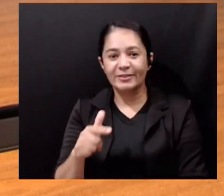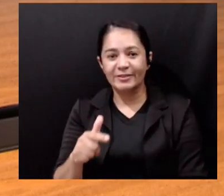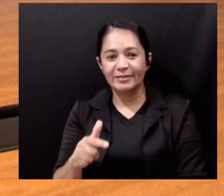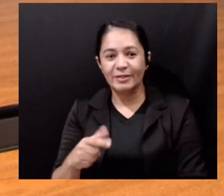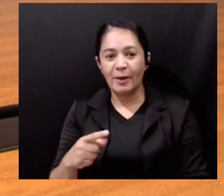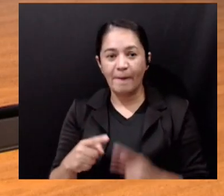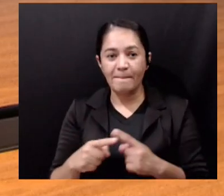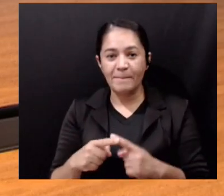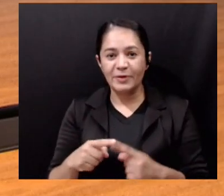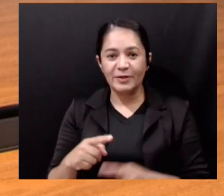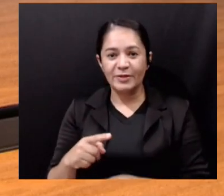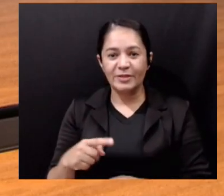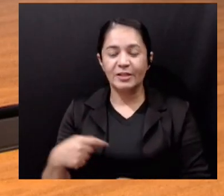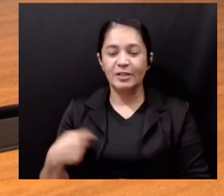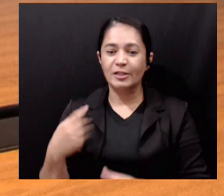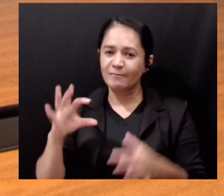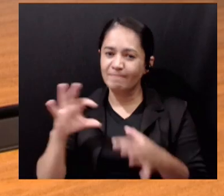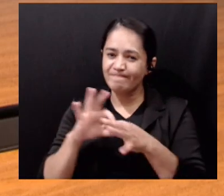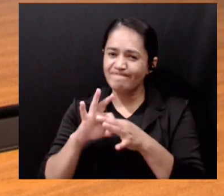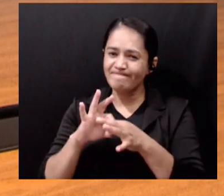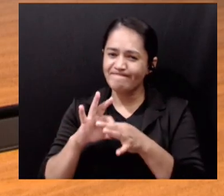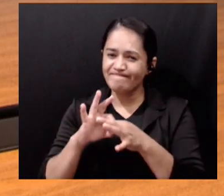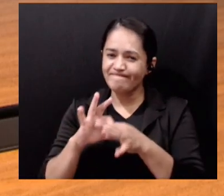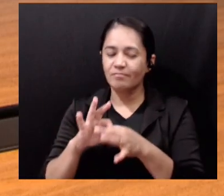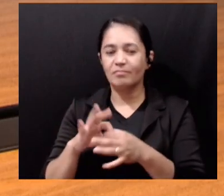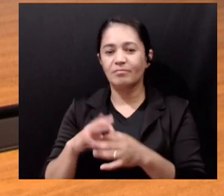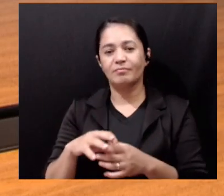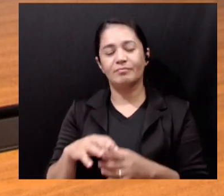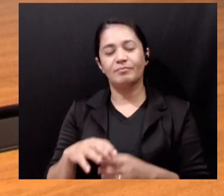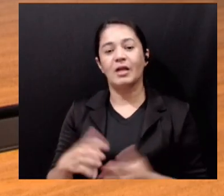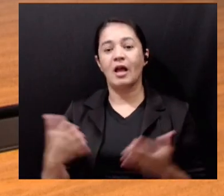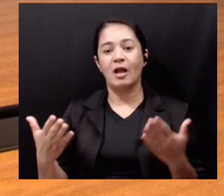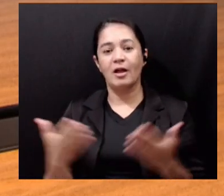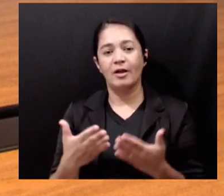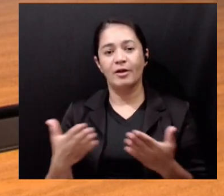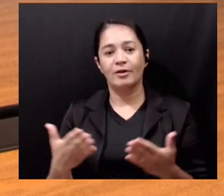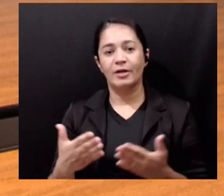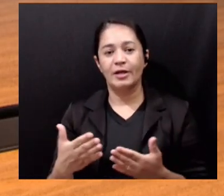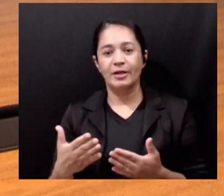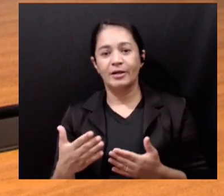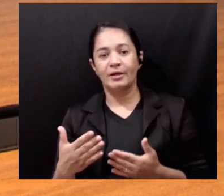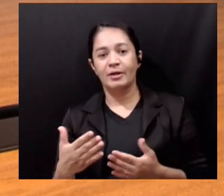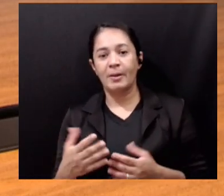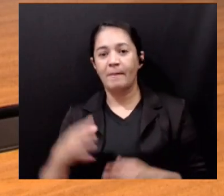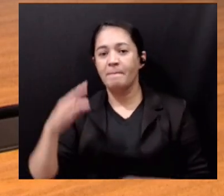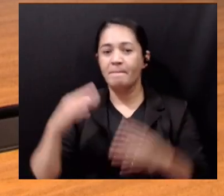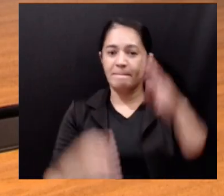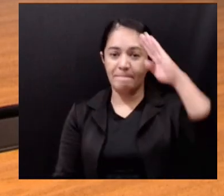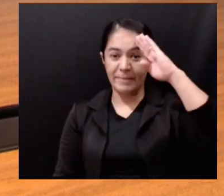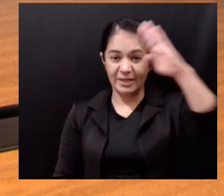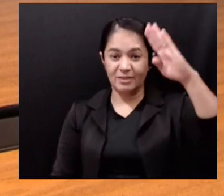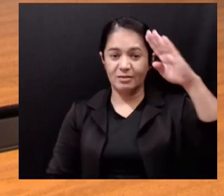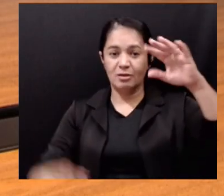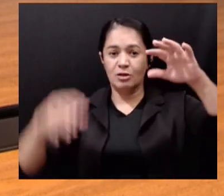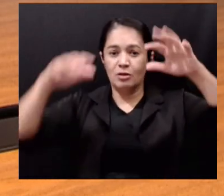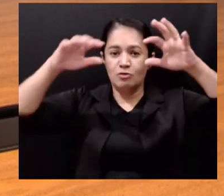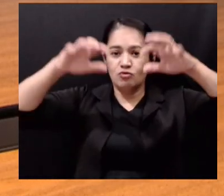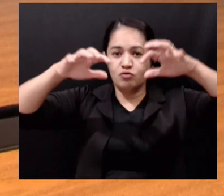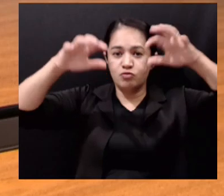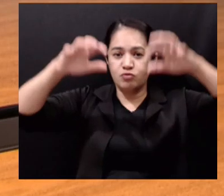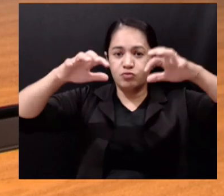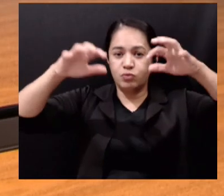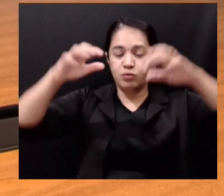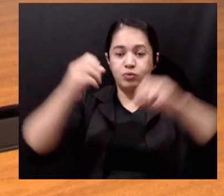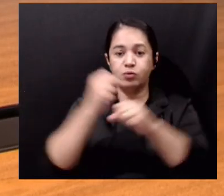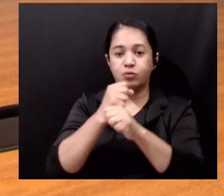Sim. E ainda mais agora que, principalmente com essas chuvas que tivemos tanto ano passado quanto esse ano, as chuvas em